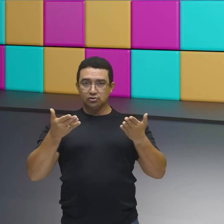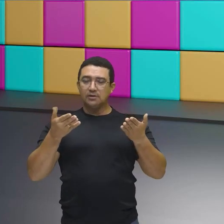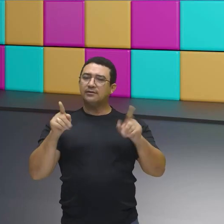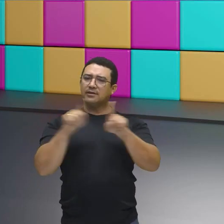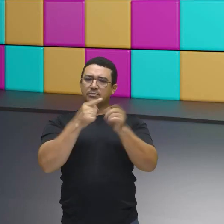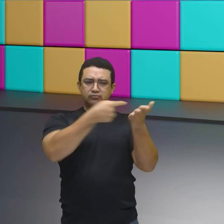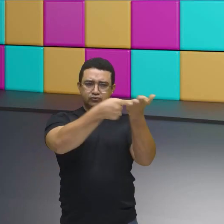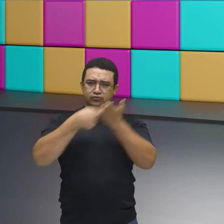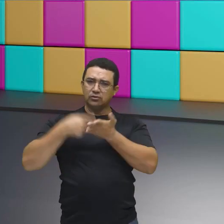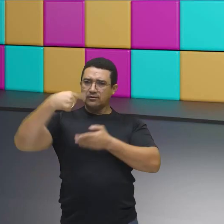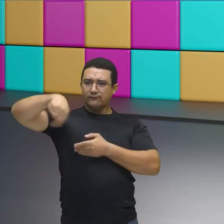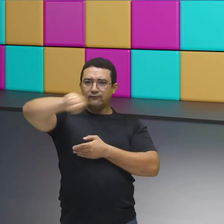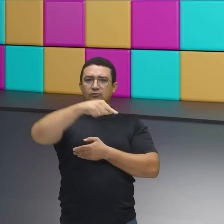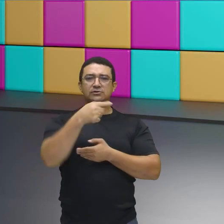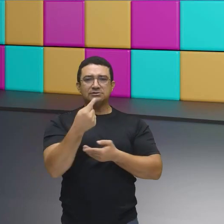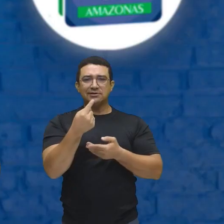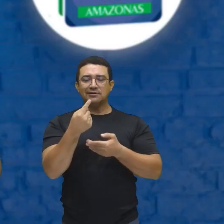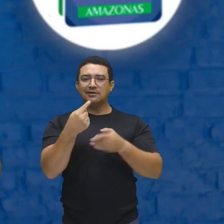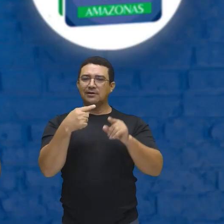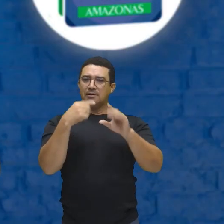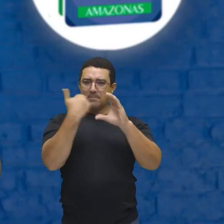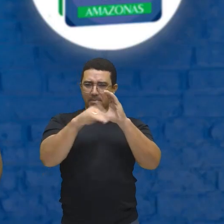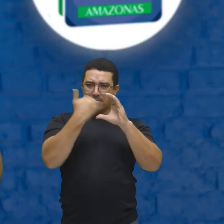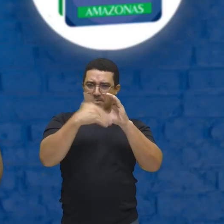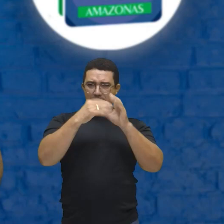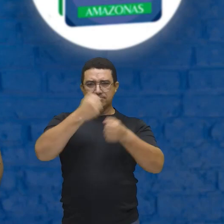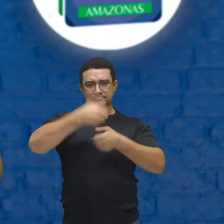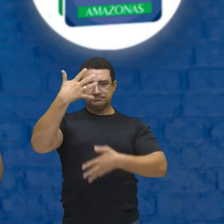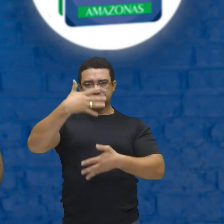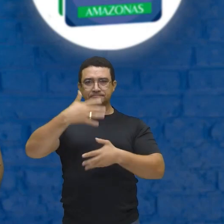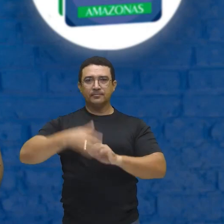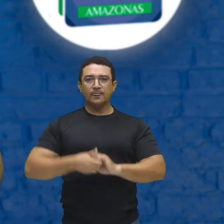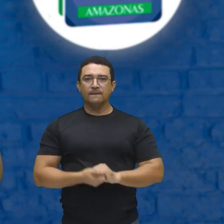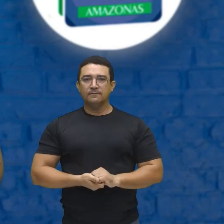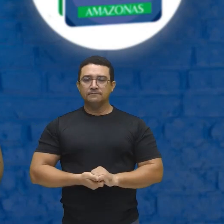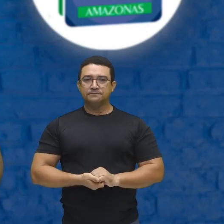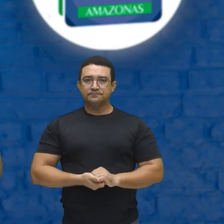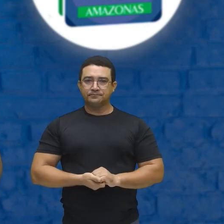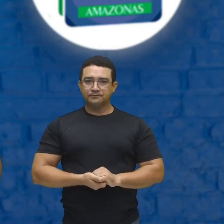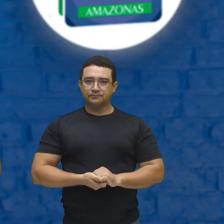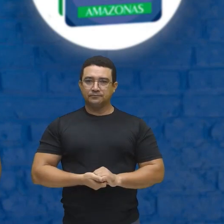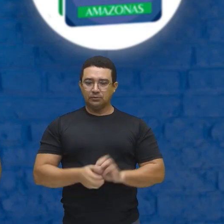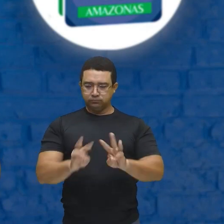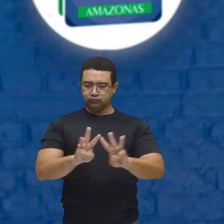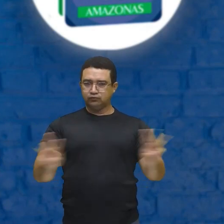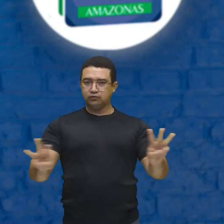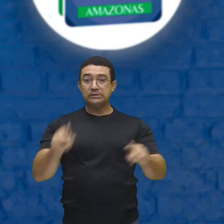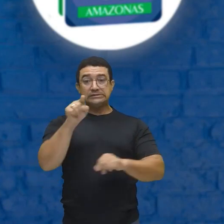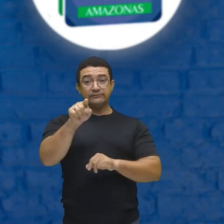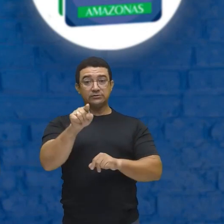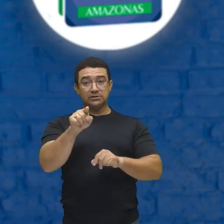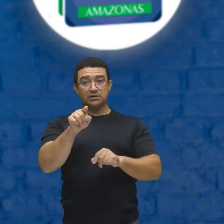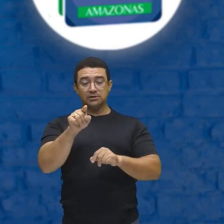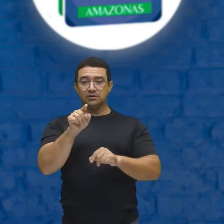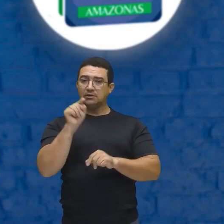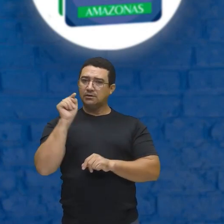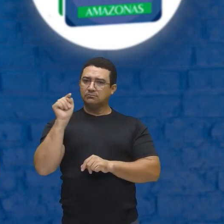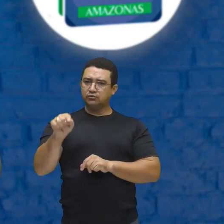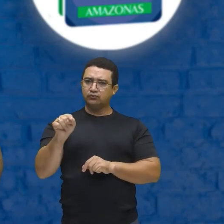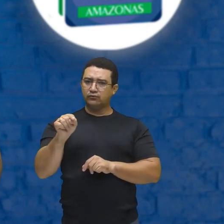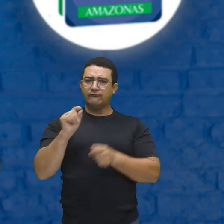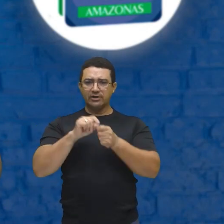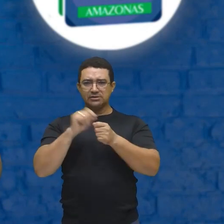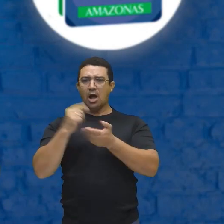a mandar para o nosso e-mail, que eu vou já colocar aí para vocês aí na telinha, se você participou de alguma